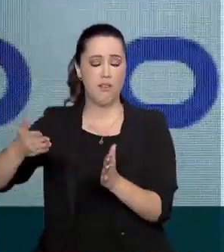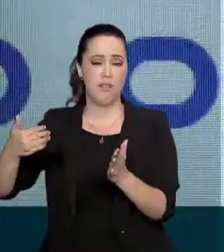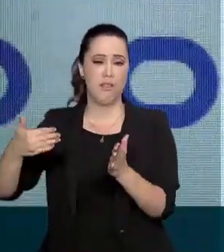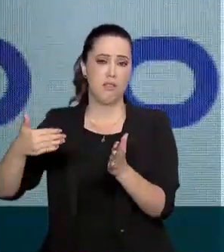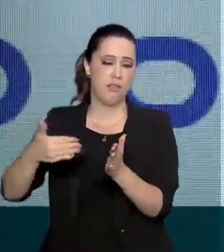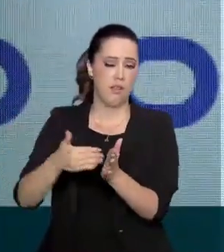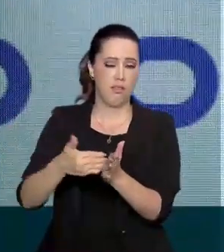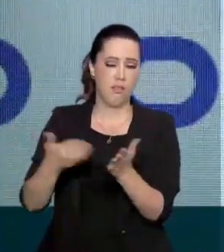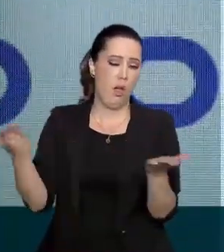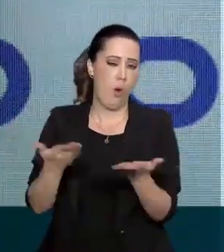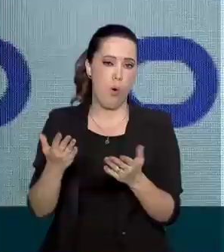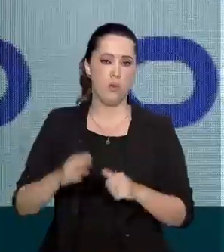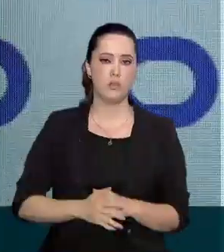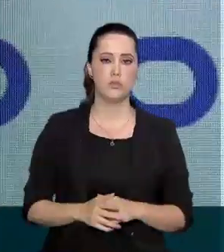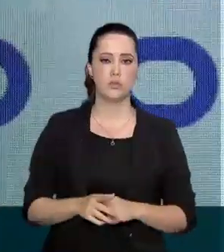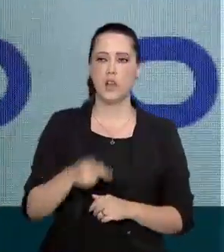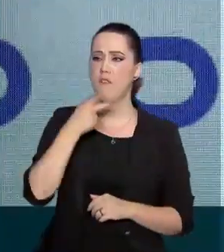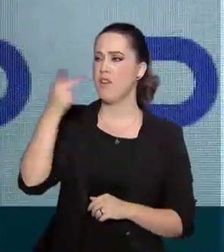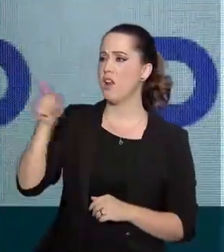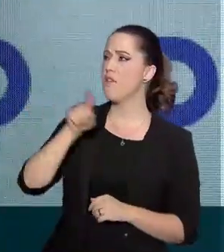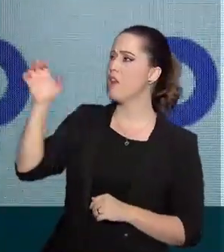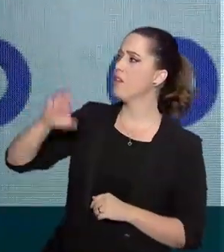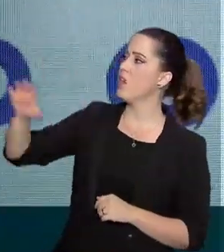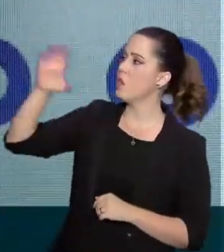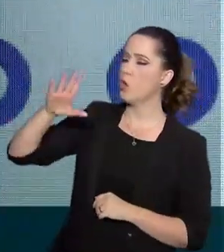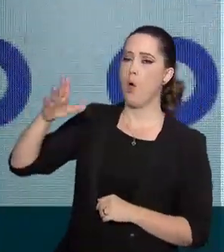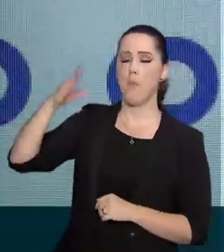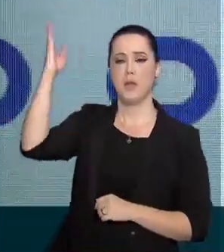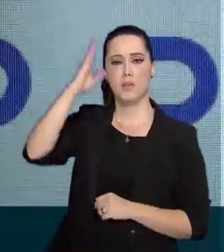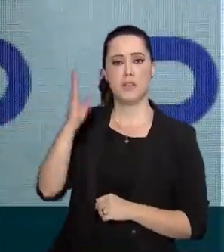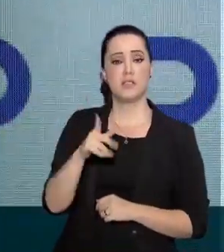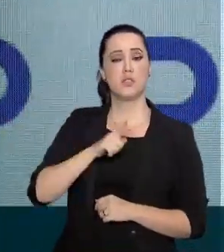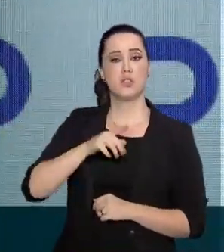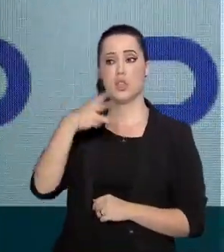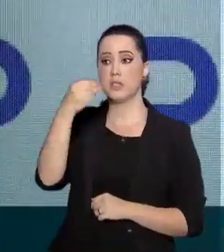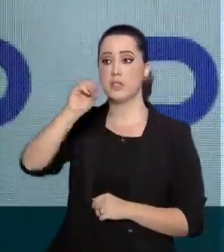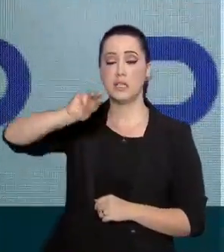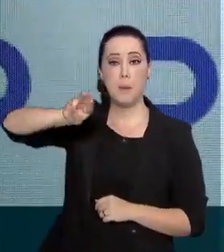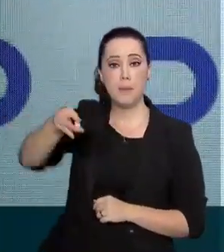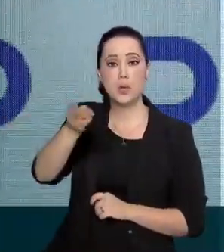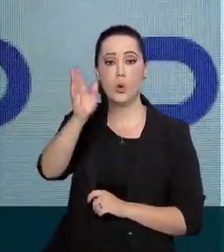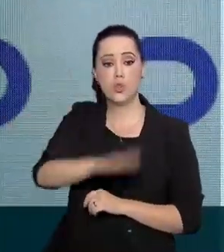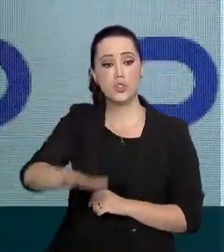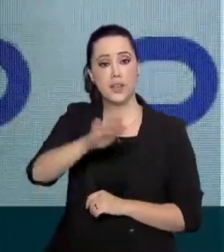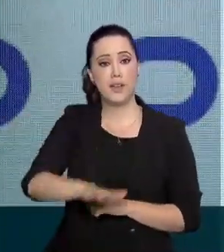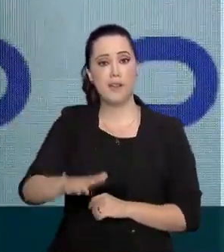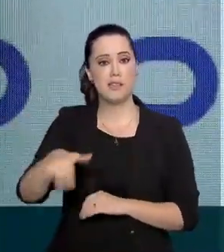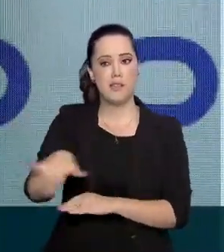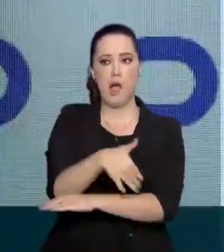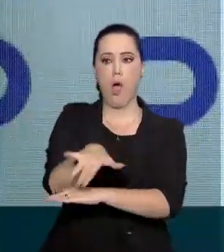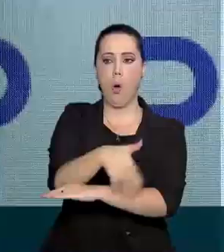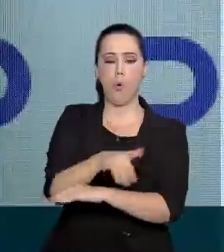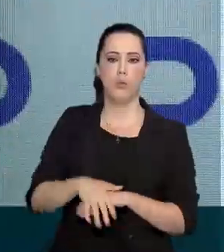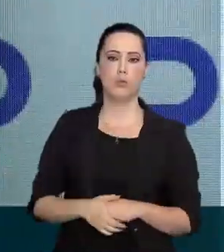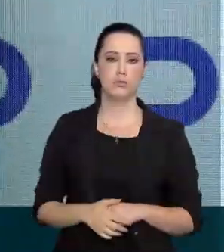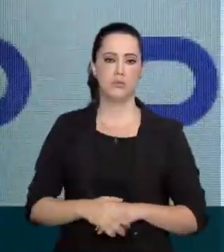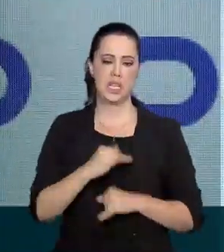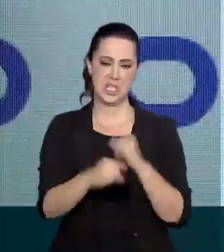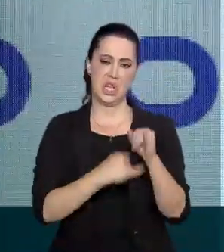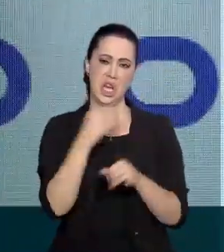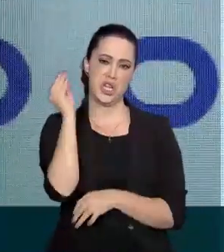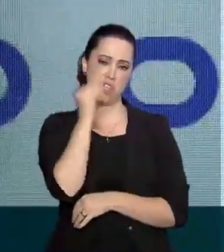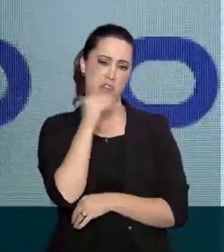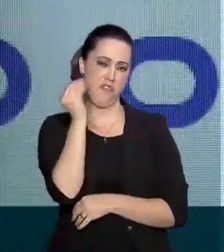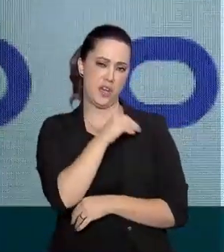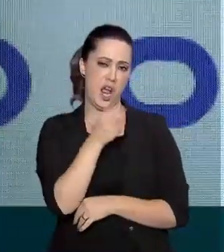Ele alardeava pela Europa que o Brasil tinha 30 milhões de crianças na rua. Naquele tempo a internet era fraca,